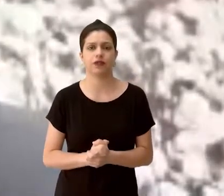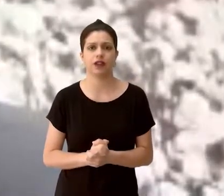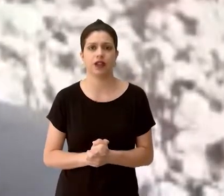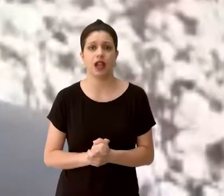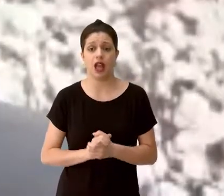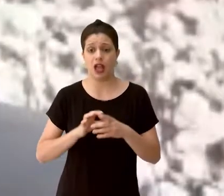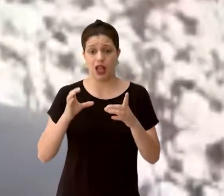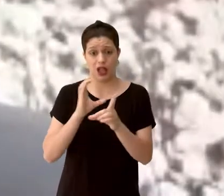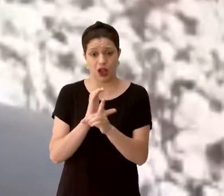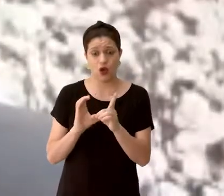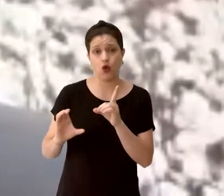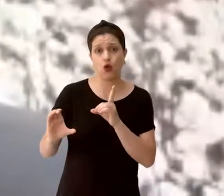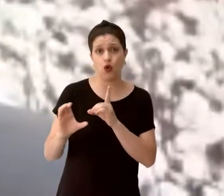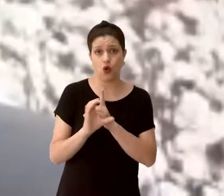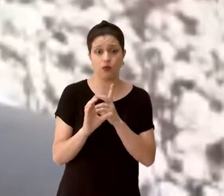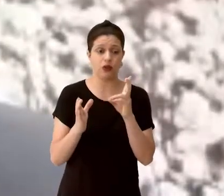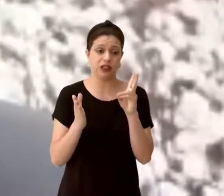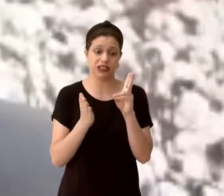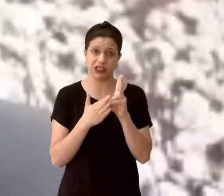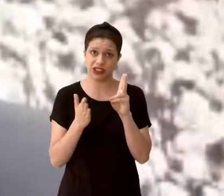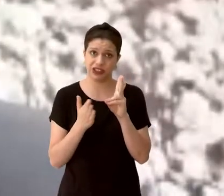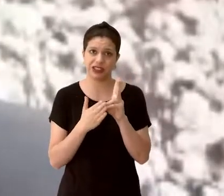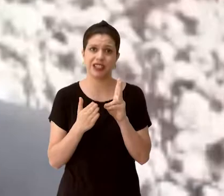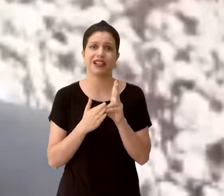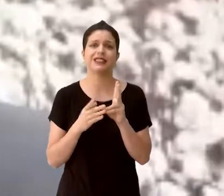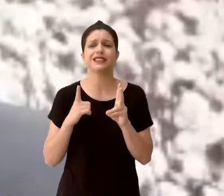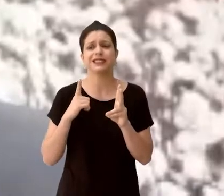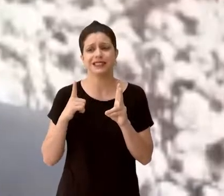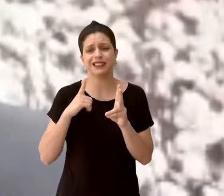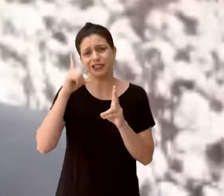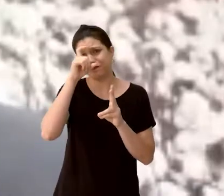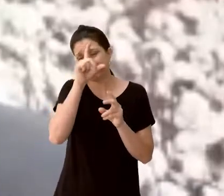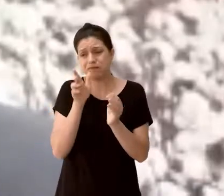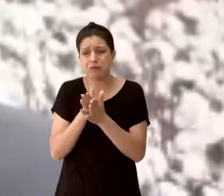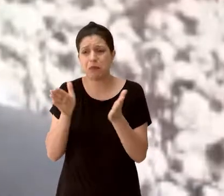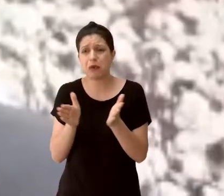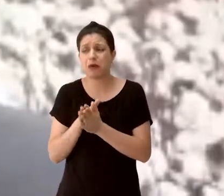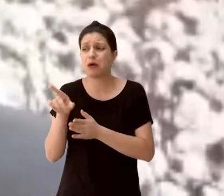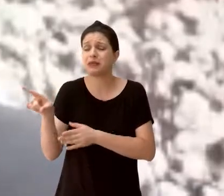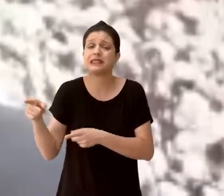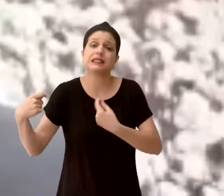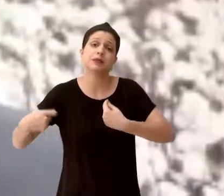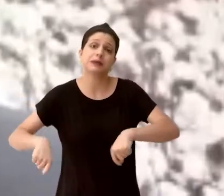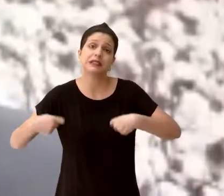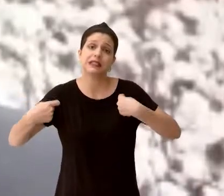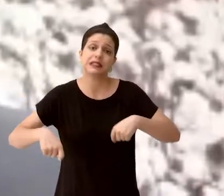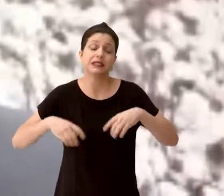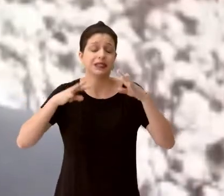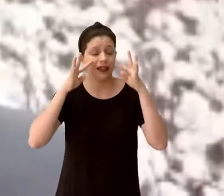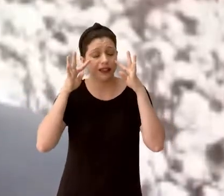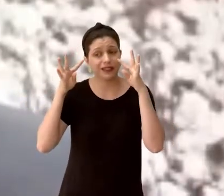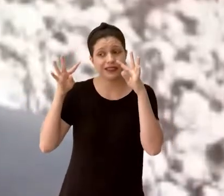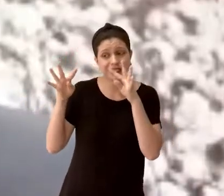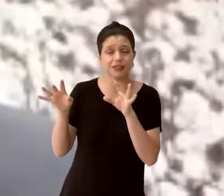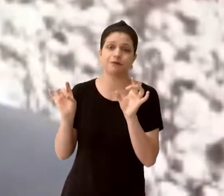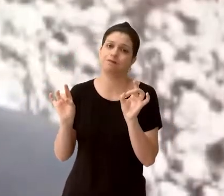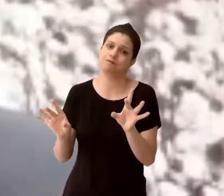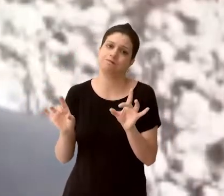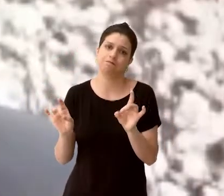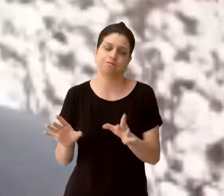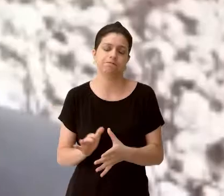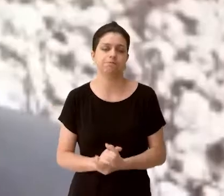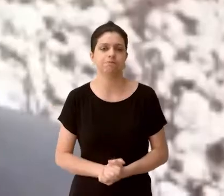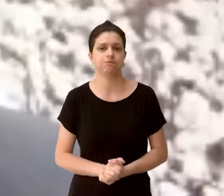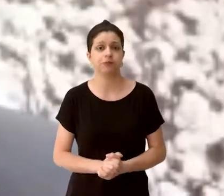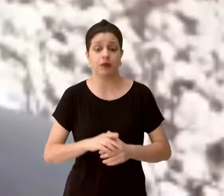não tem dúvida nenhuma de que a comunidade indígena, até pela sua vulnerabilidade, ela necessita